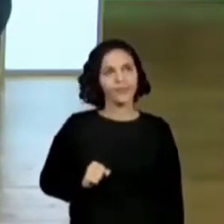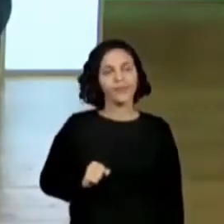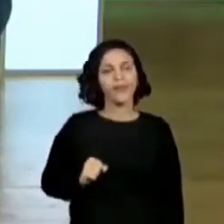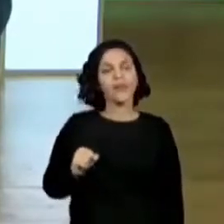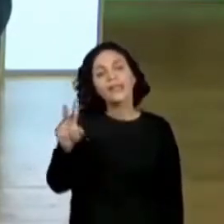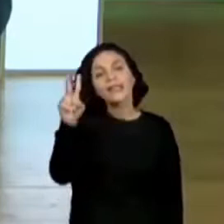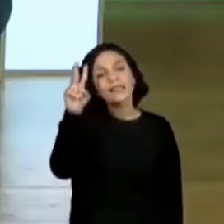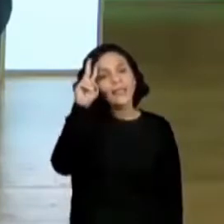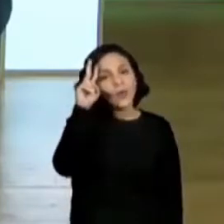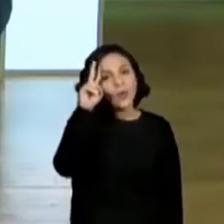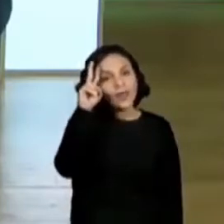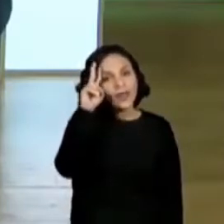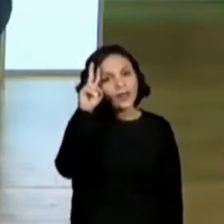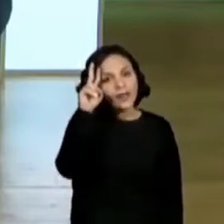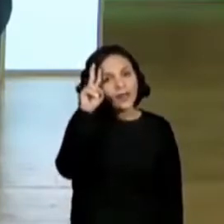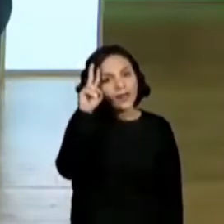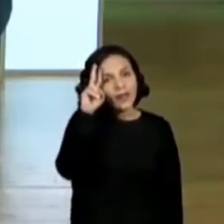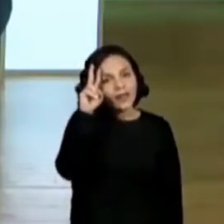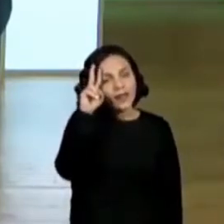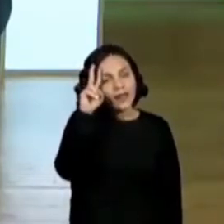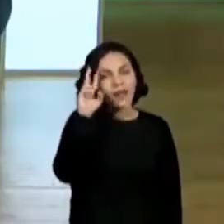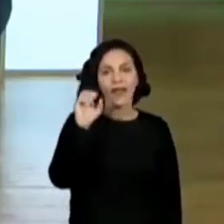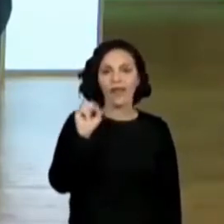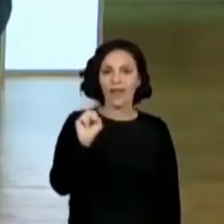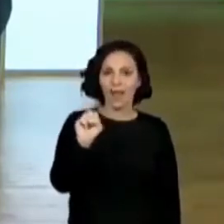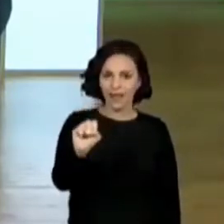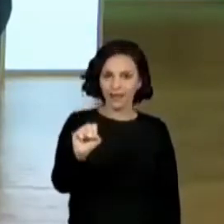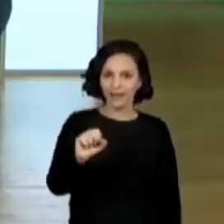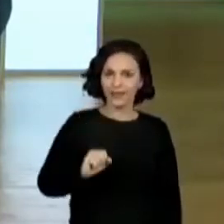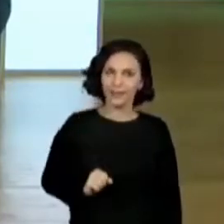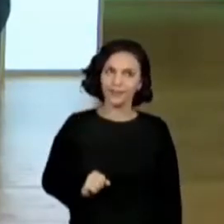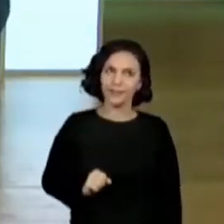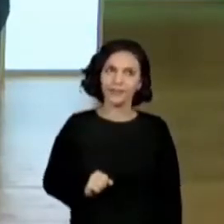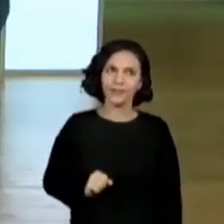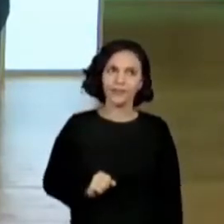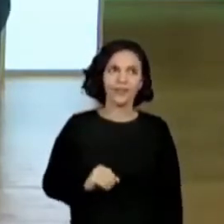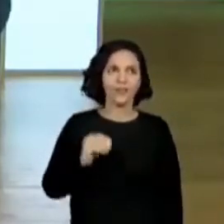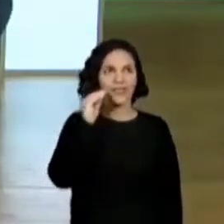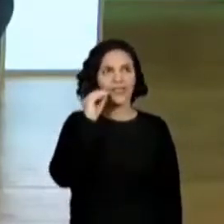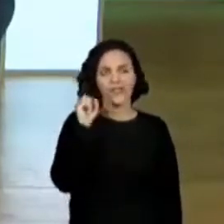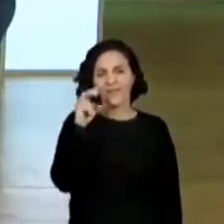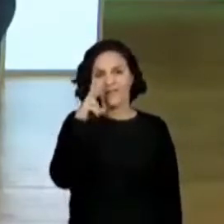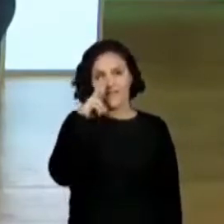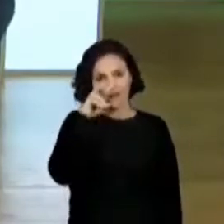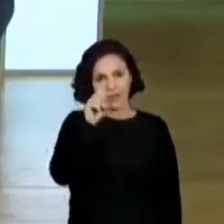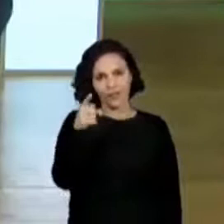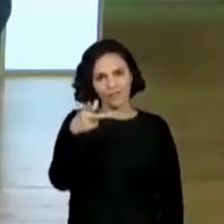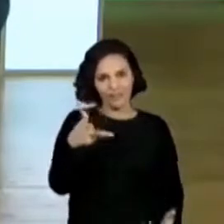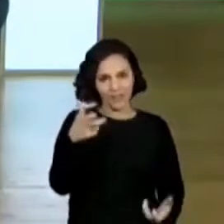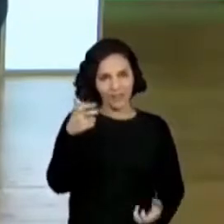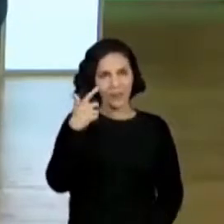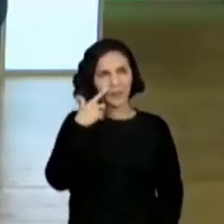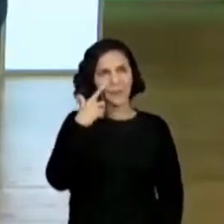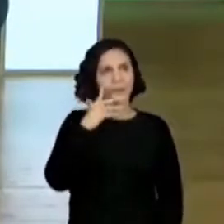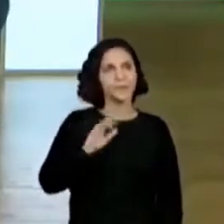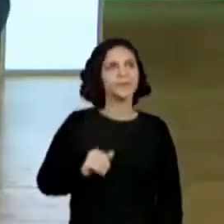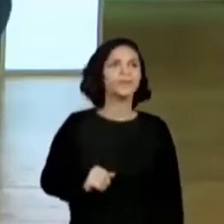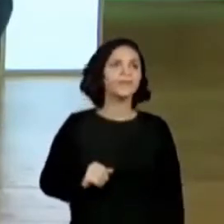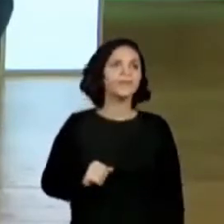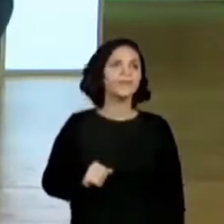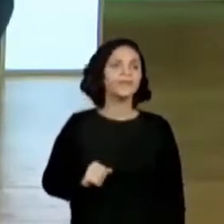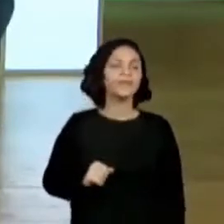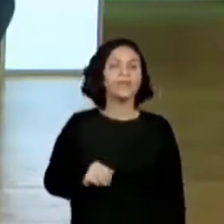A segunda-feira com S, vou tentar pôr forte aqui para vocês olharem.